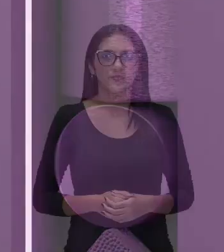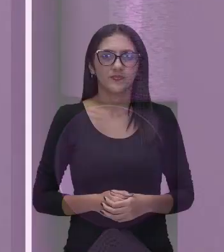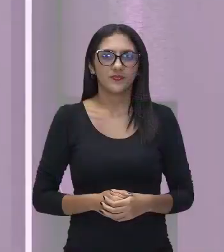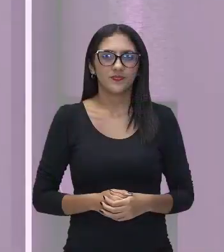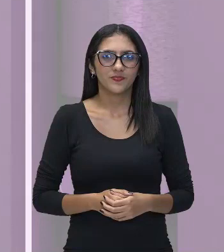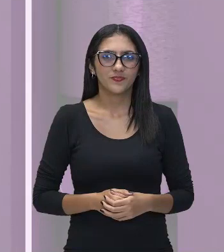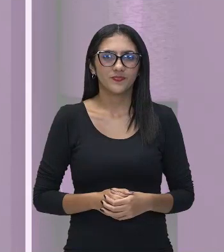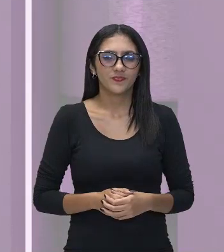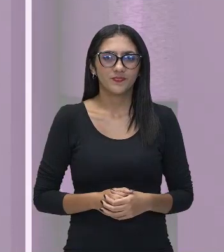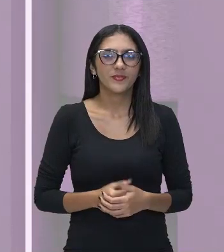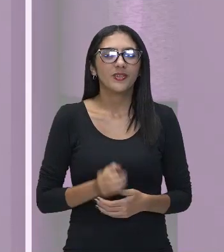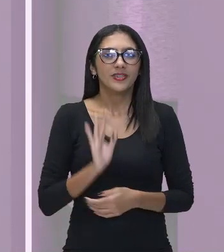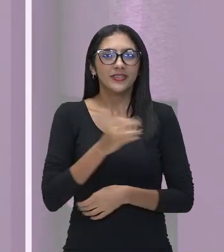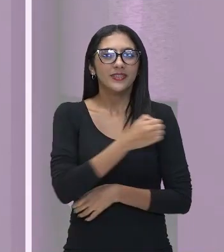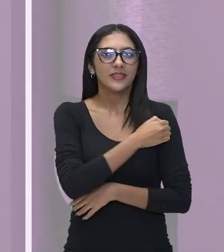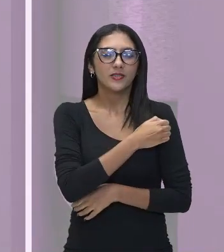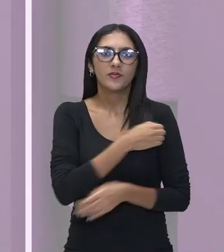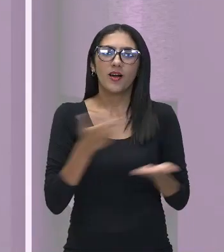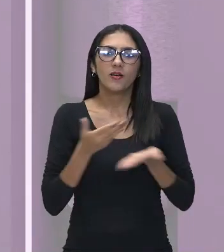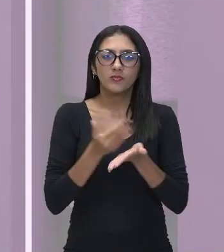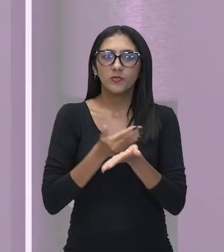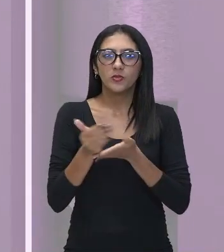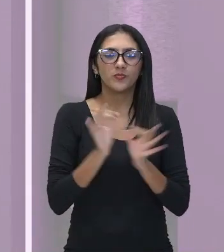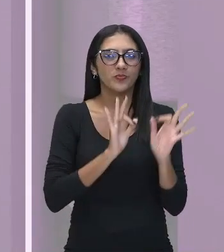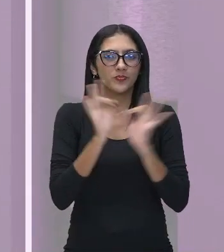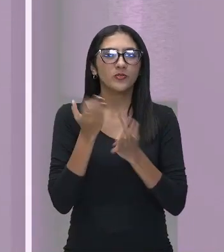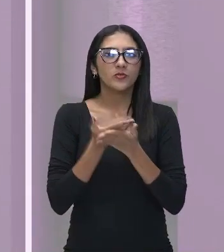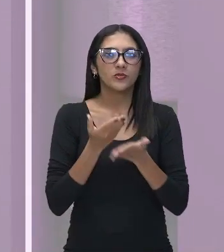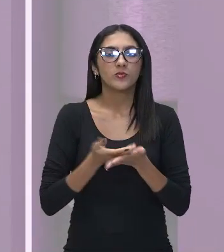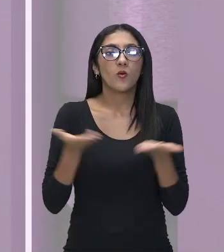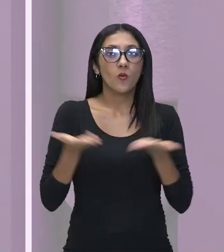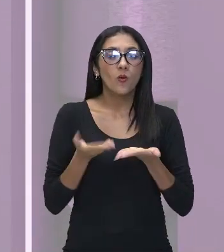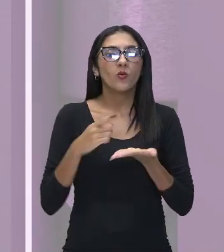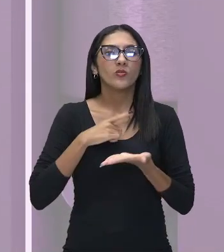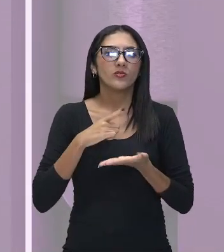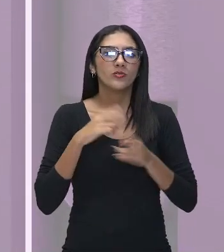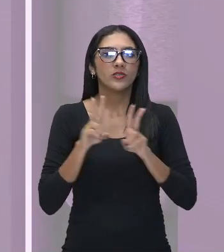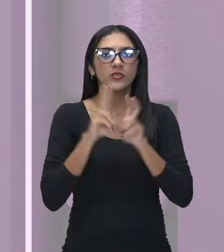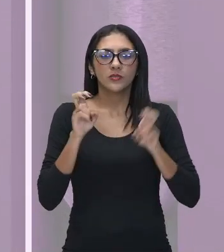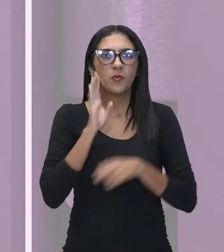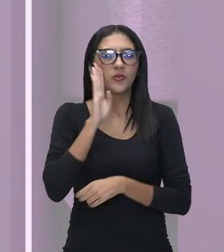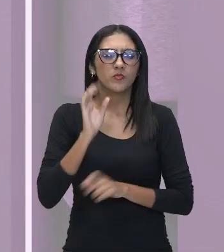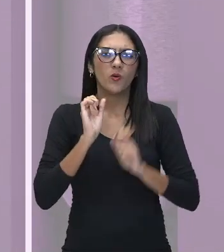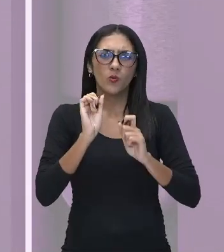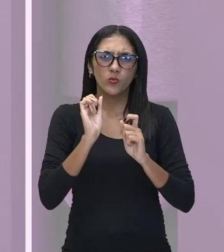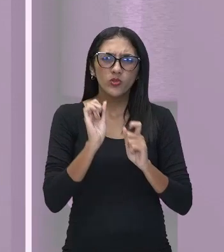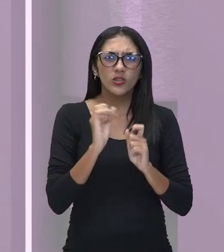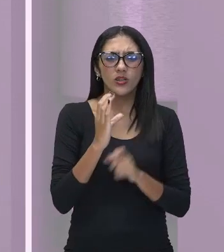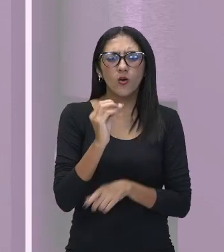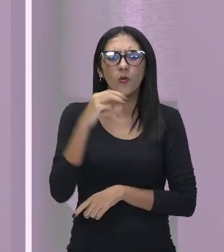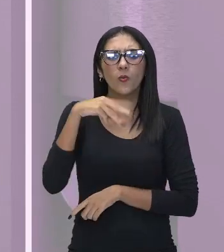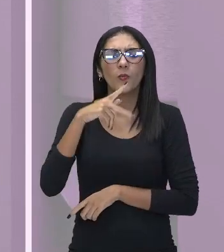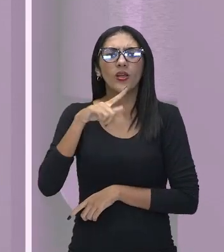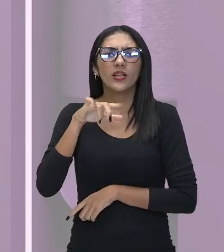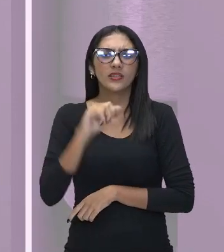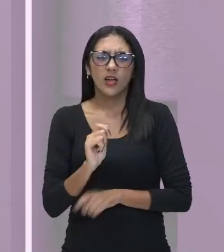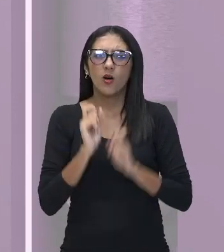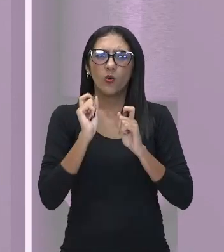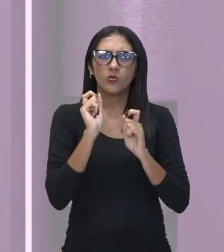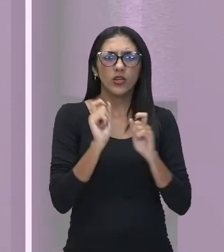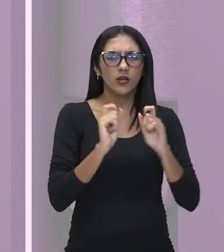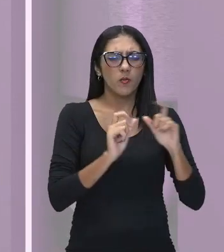muito bem alunos vamos aqui dar início à nossa aula nessa aula nós vamos falar de completando os quadrado de um